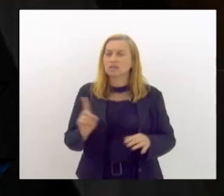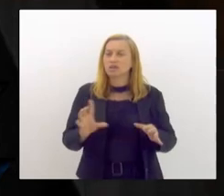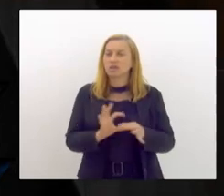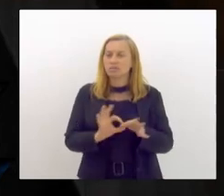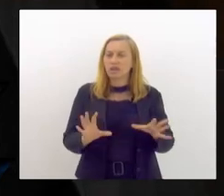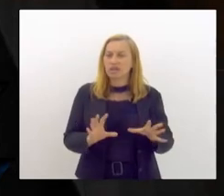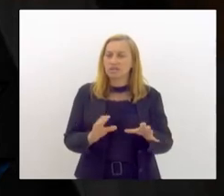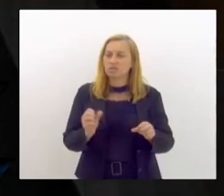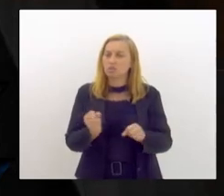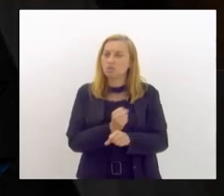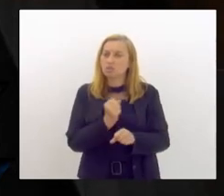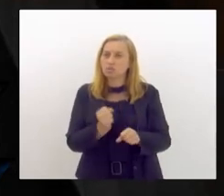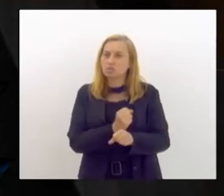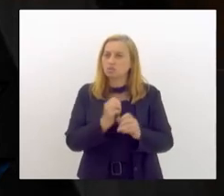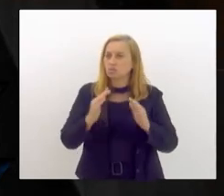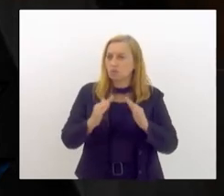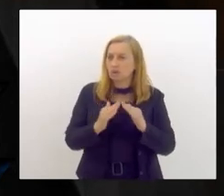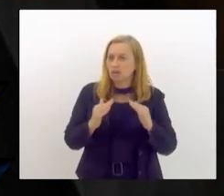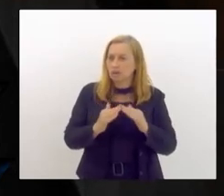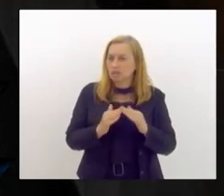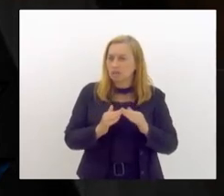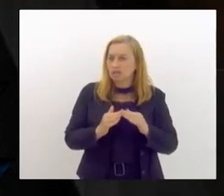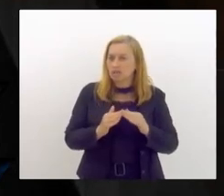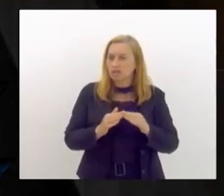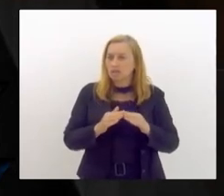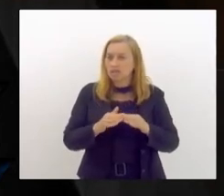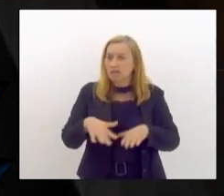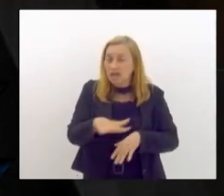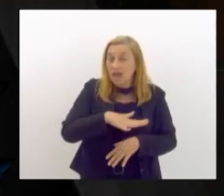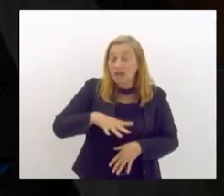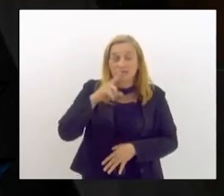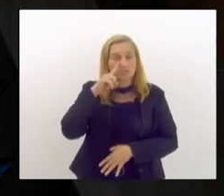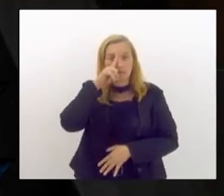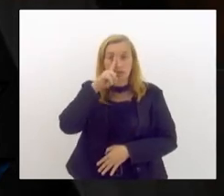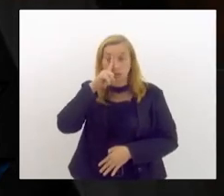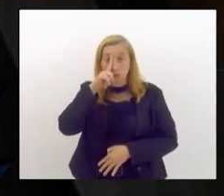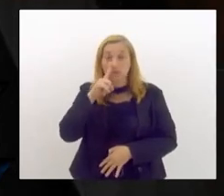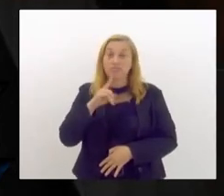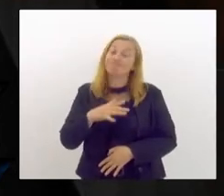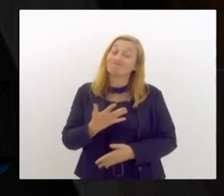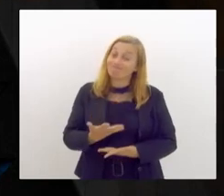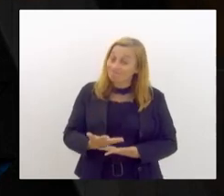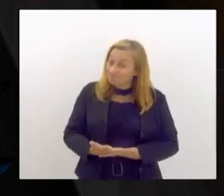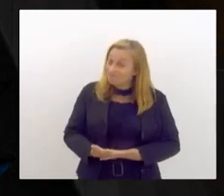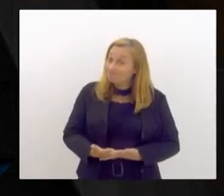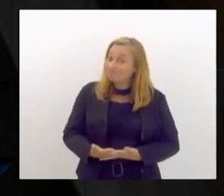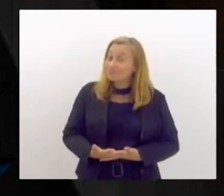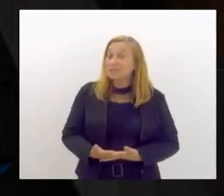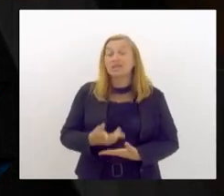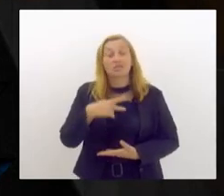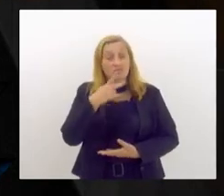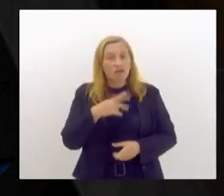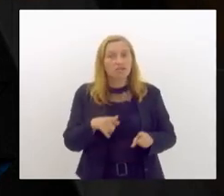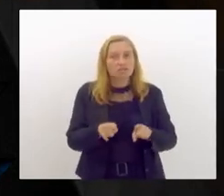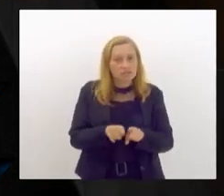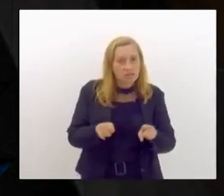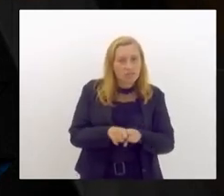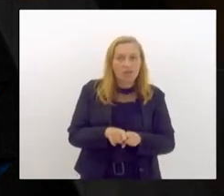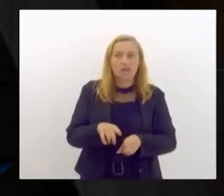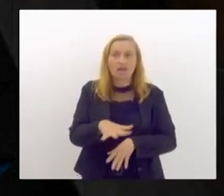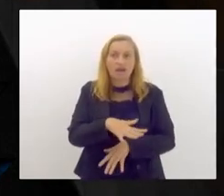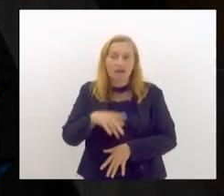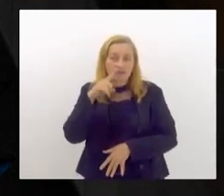de moradias em áreas de risco, e considerando também a área de